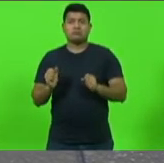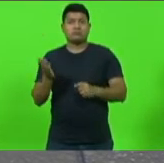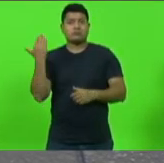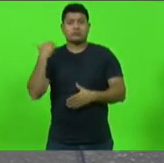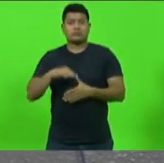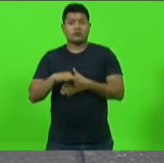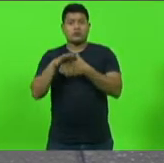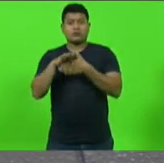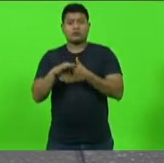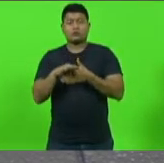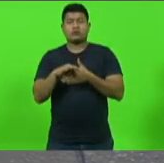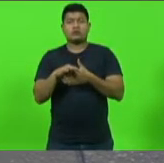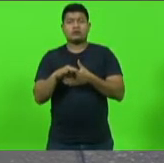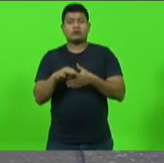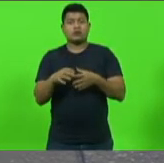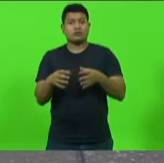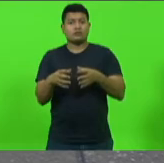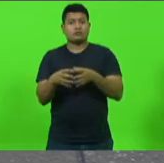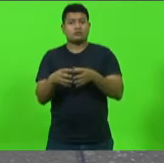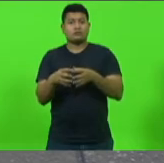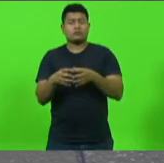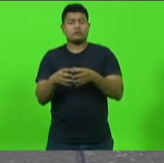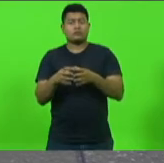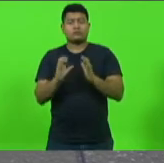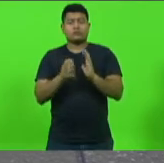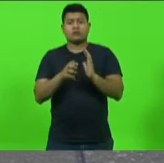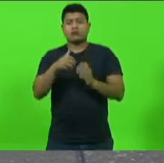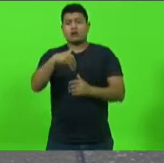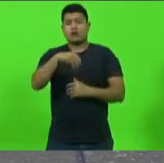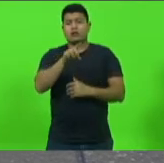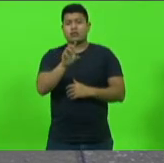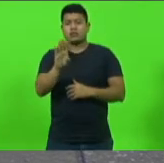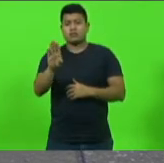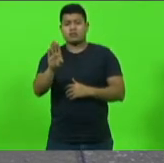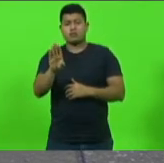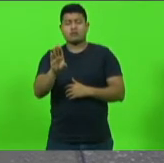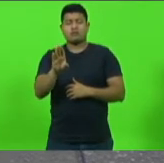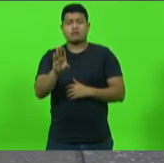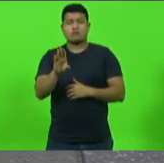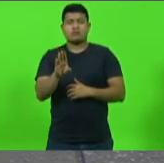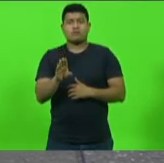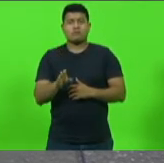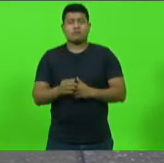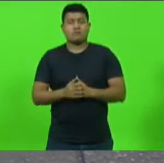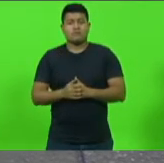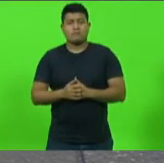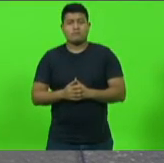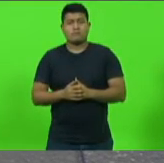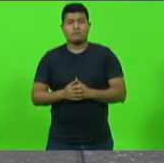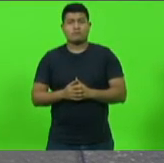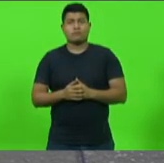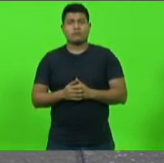bancada do MDB. E esta palavra, aliás,